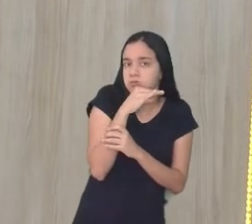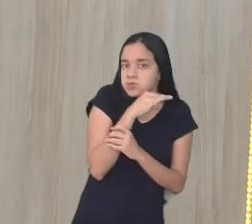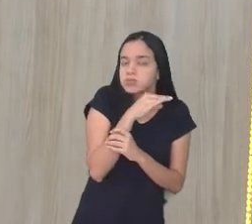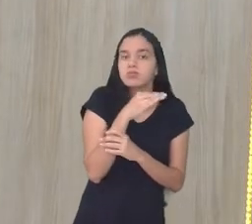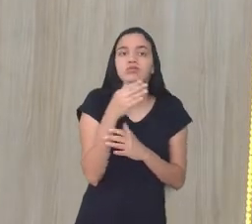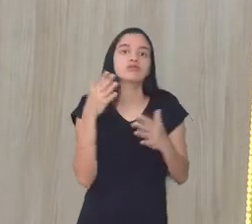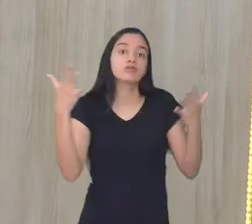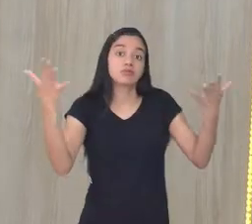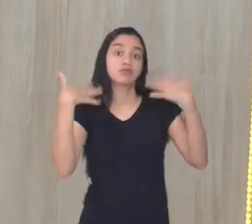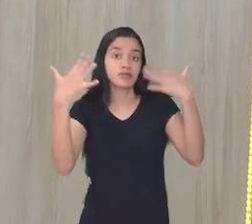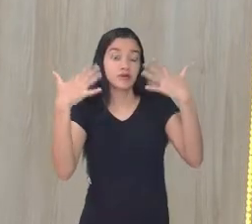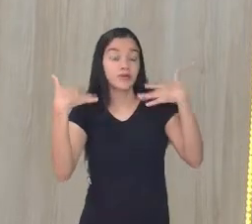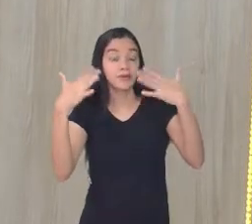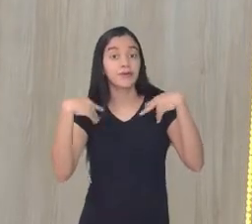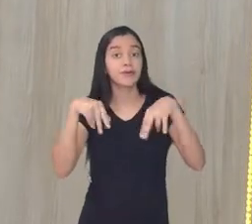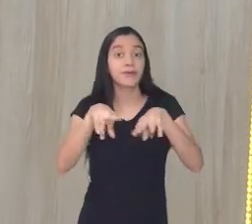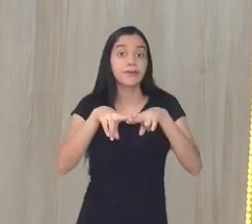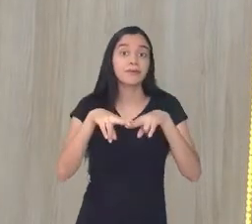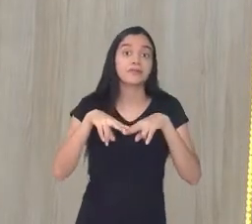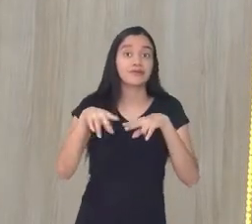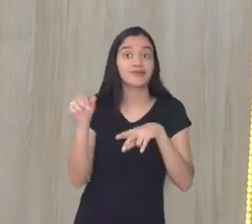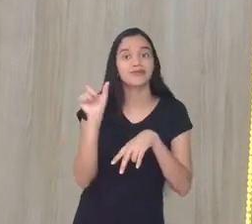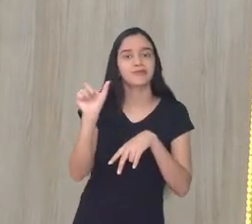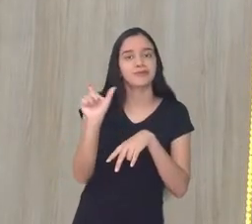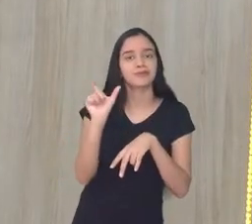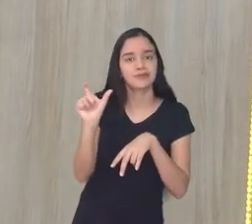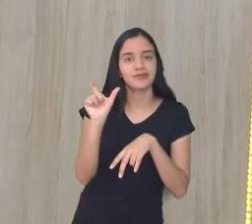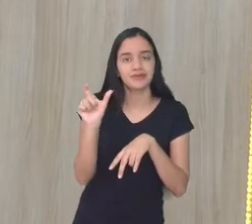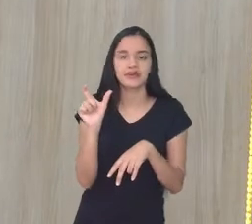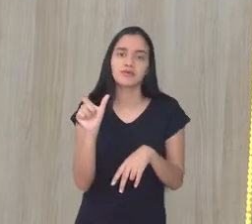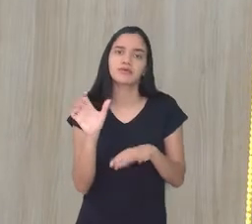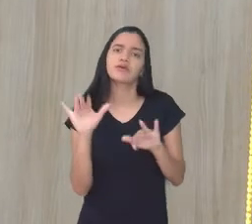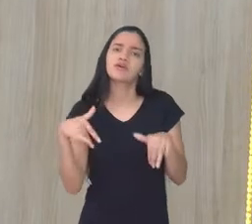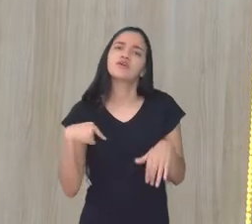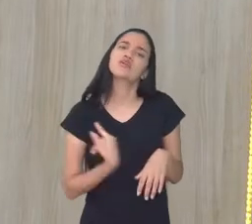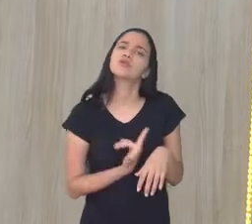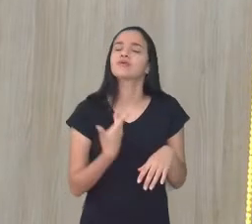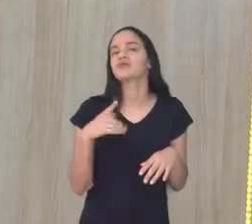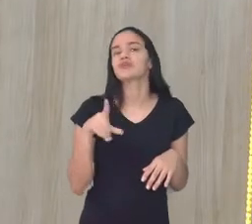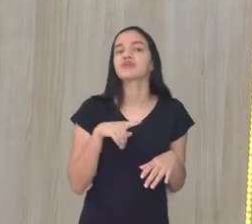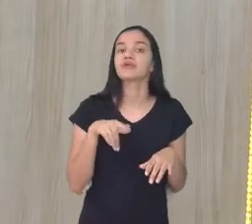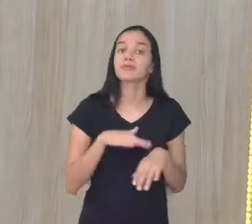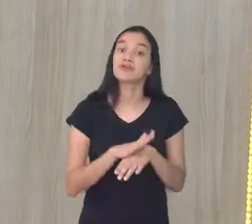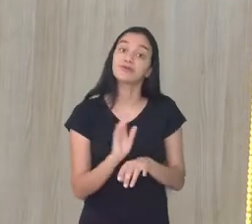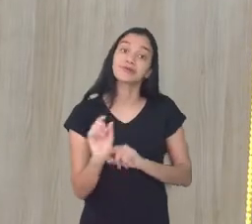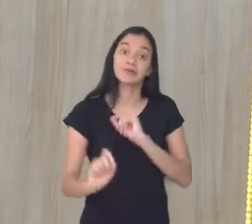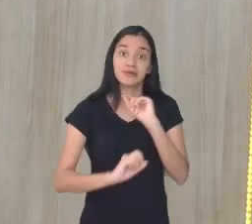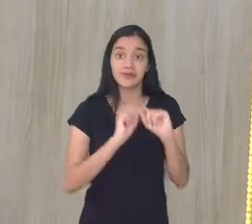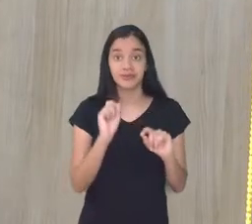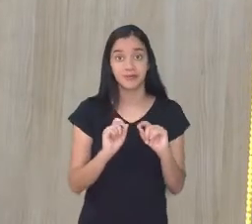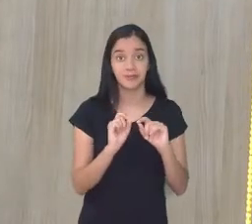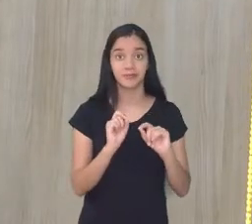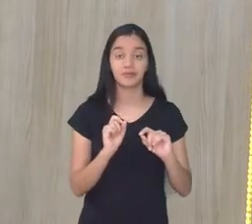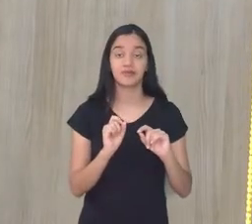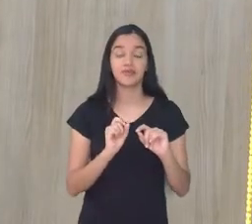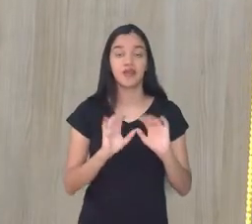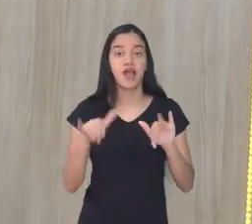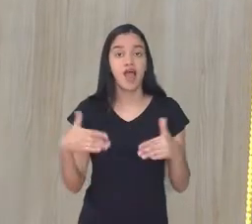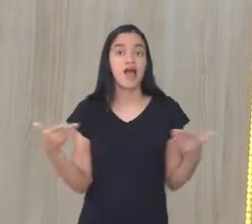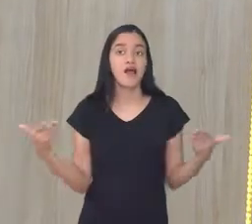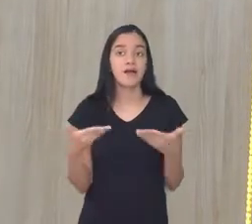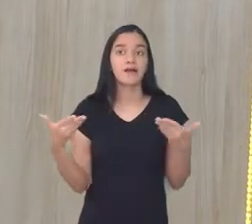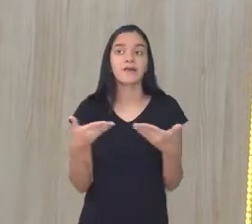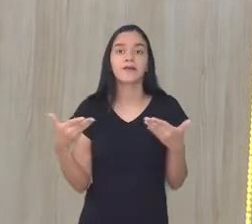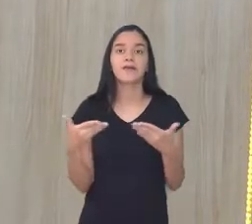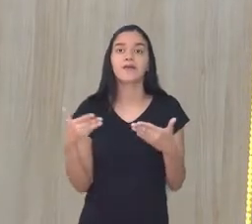do quente. Por isso que esse termo, termorreceptor. O que é que nós temos mais? Nós vimos agora